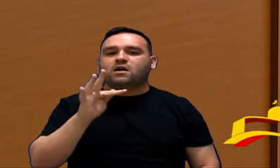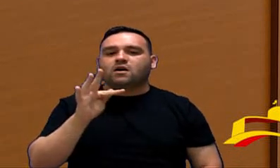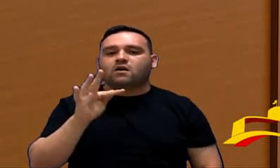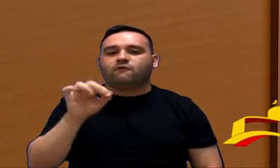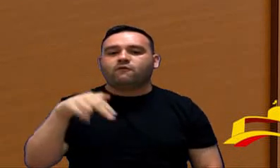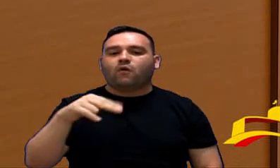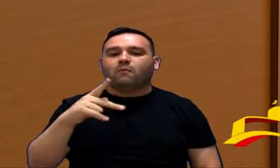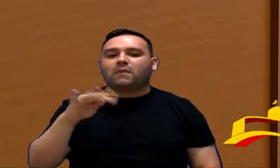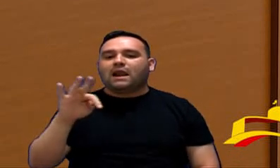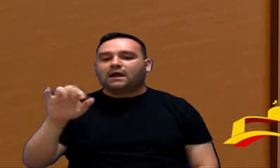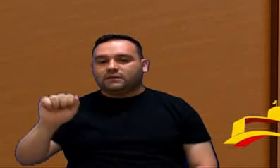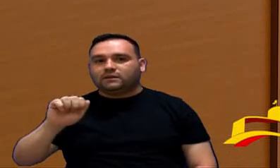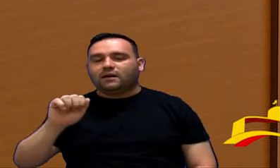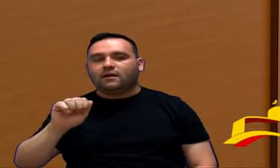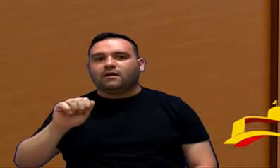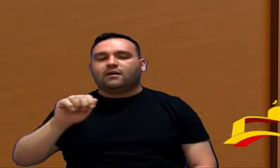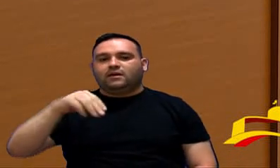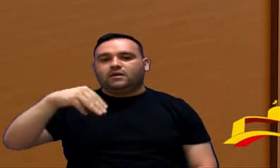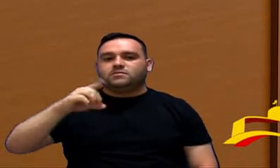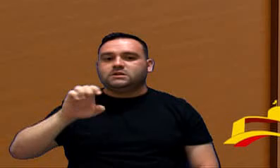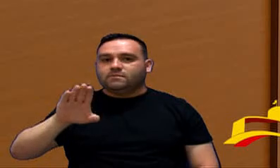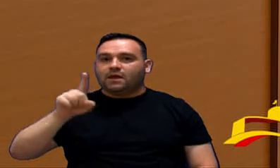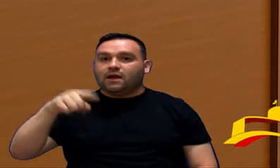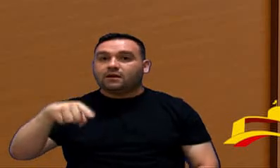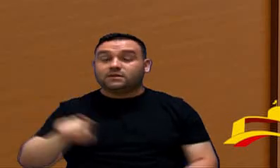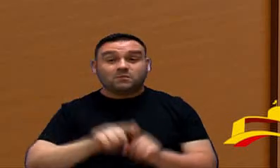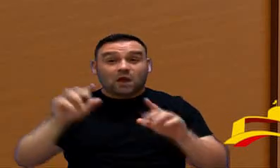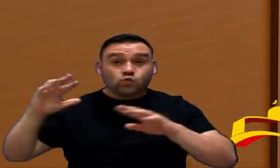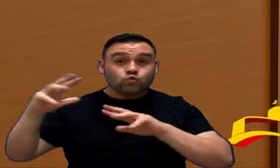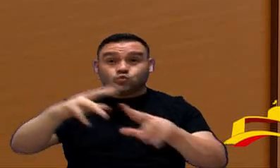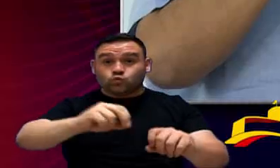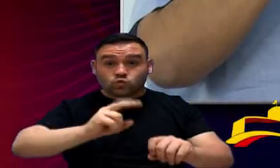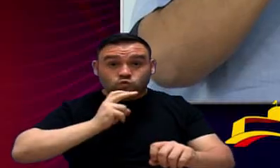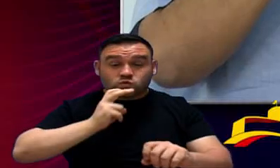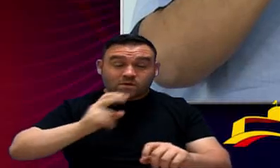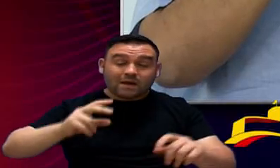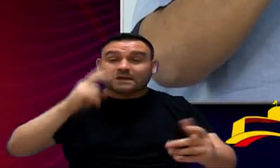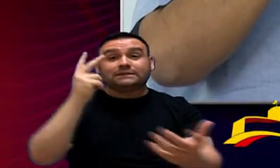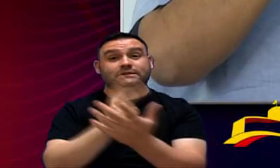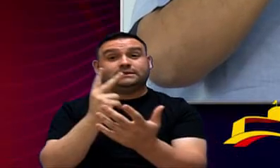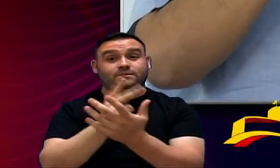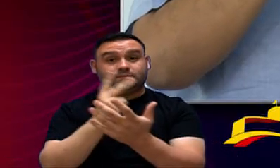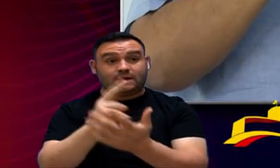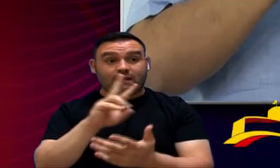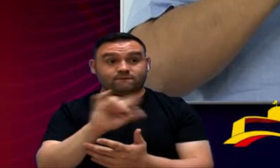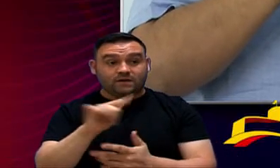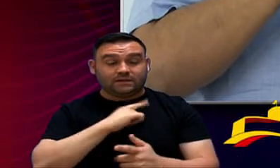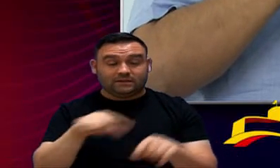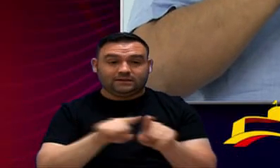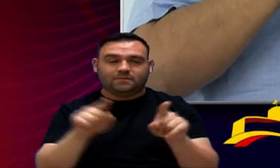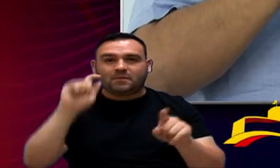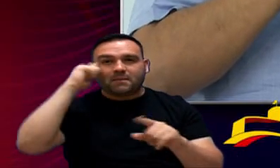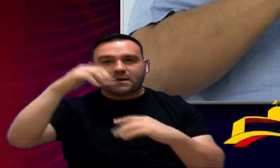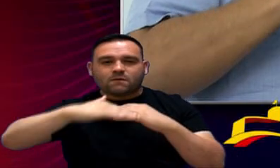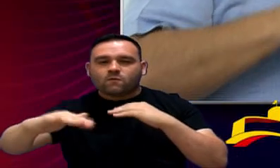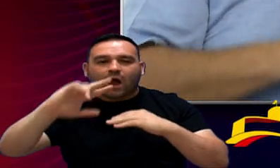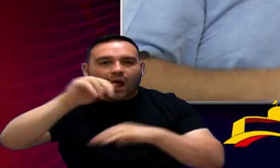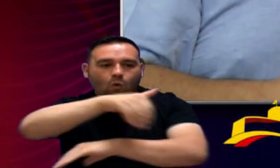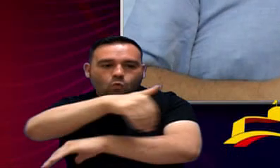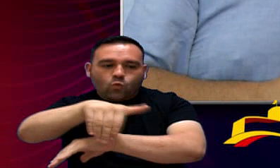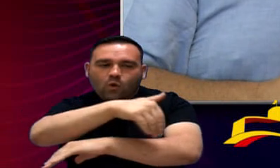sei? Não requalifica, foi um prato NDB. Então, para a cidade inteira, né? Então, toda vez que fizer um recap de